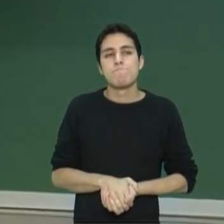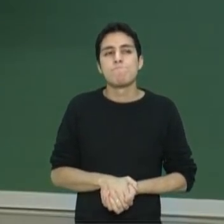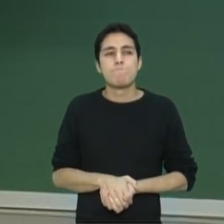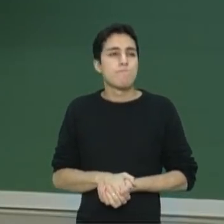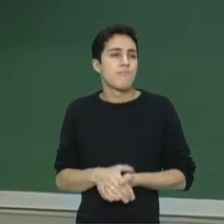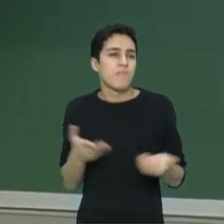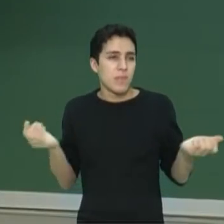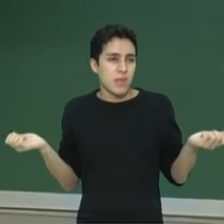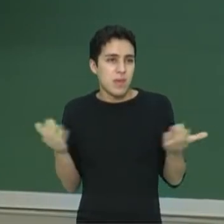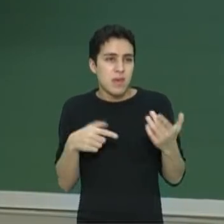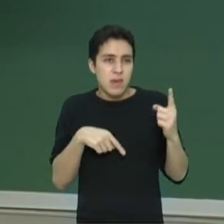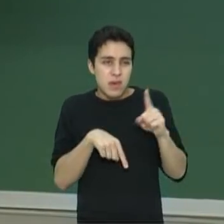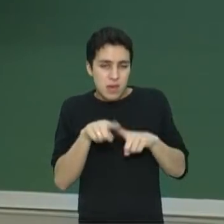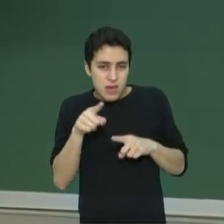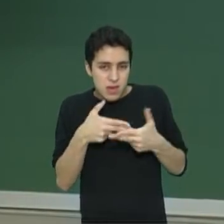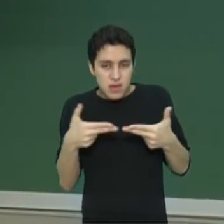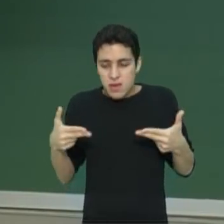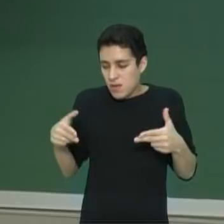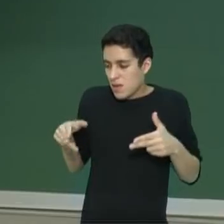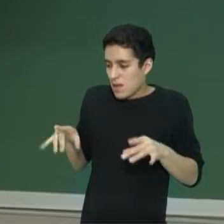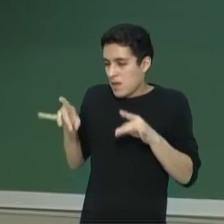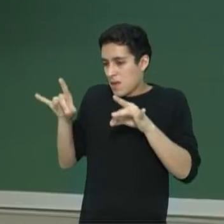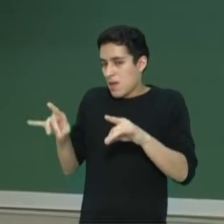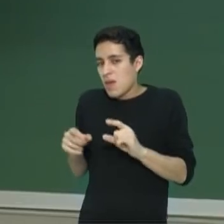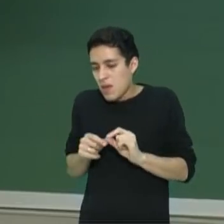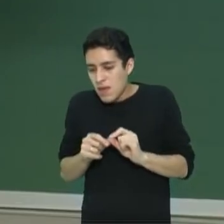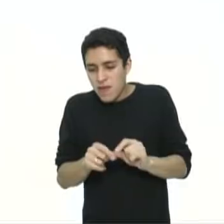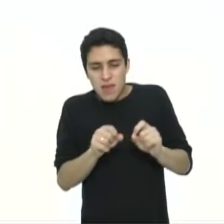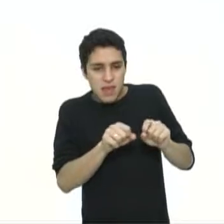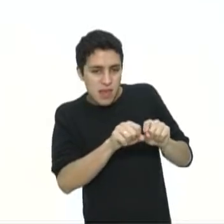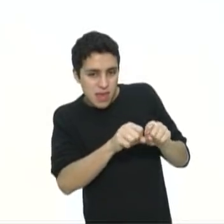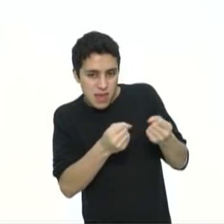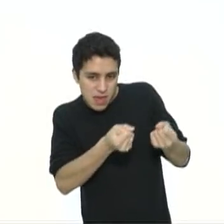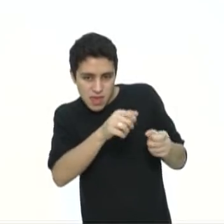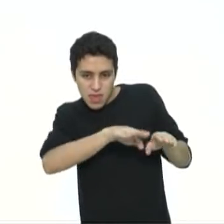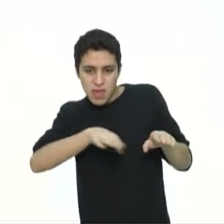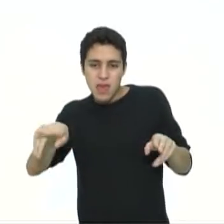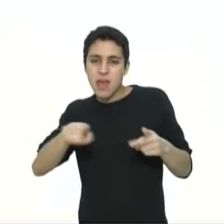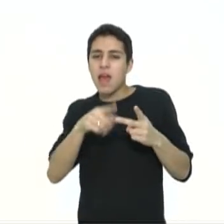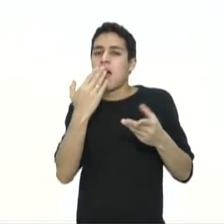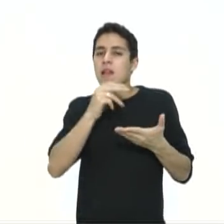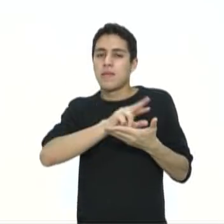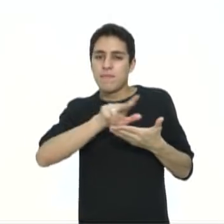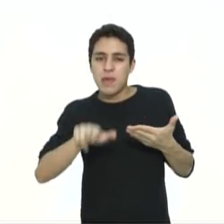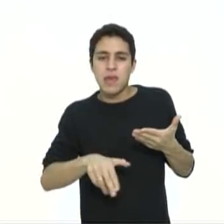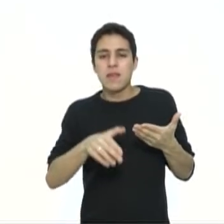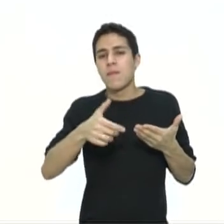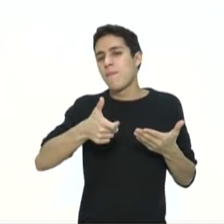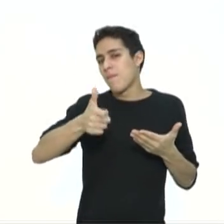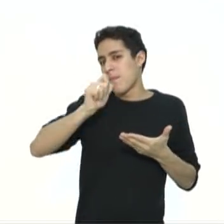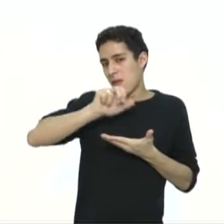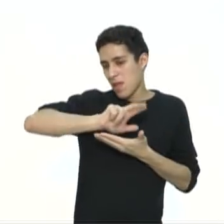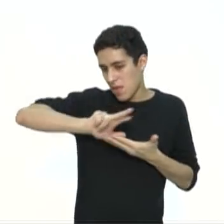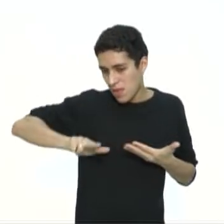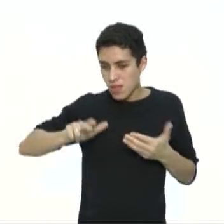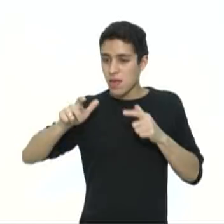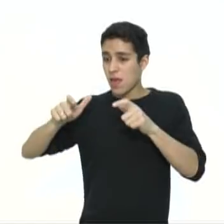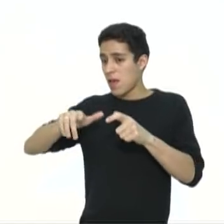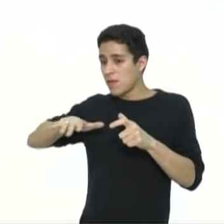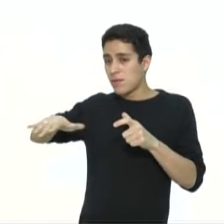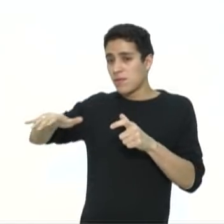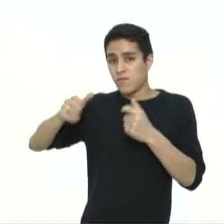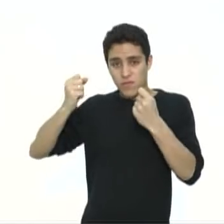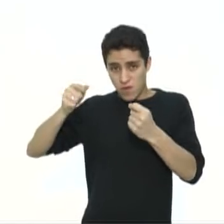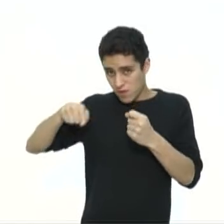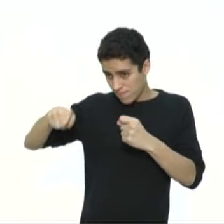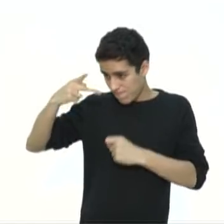Relembrando só aí os produtos da Austrália, né? Fabricação automobilística, de carros, alimentos e bebidas, que é um setor muito forte da